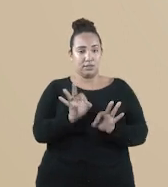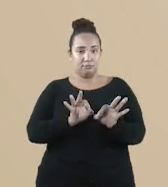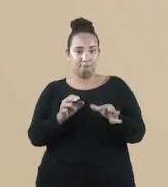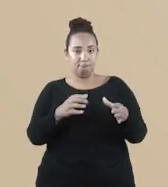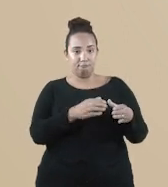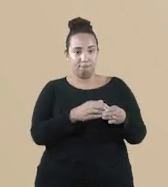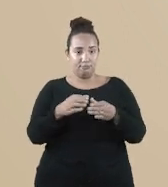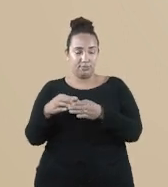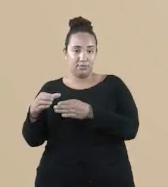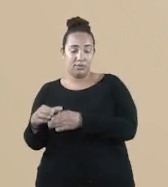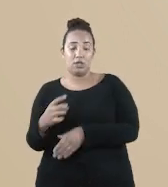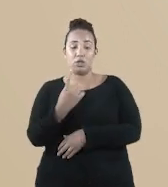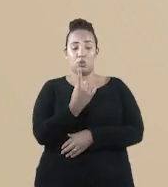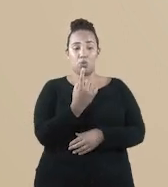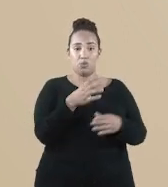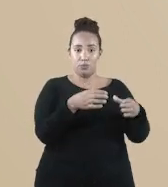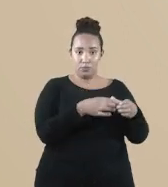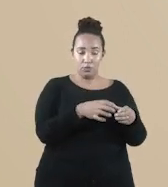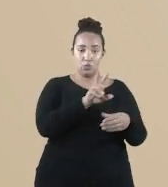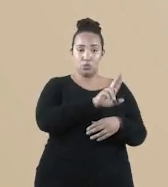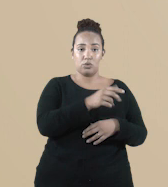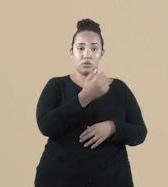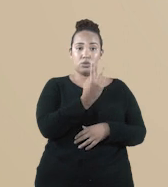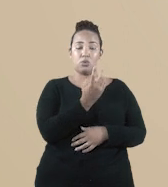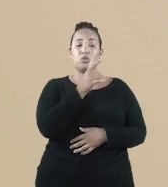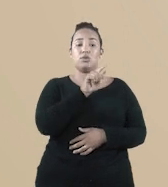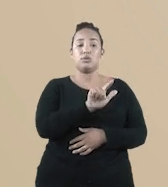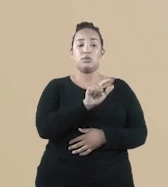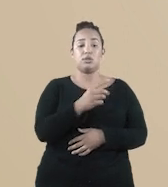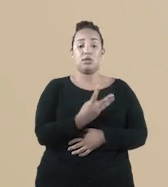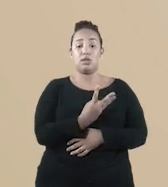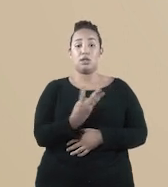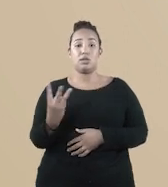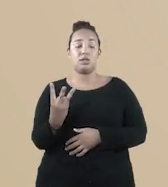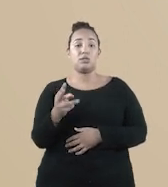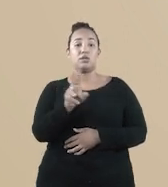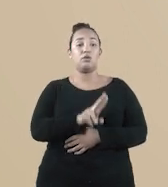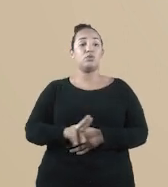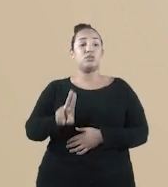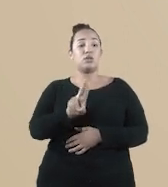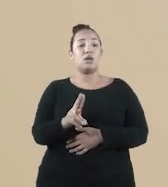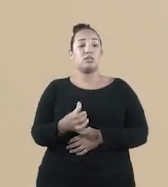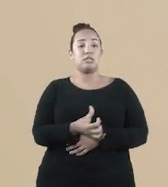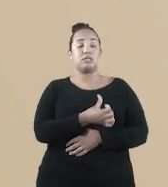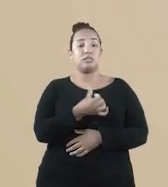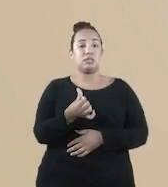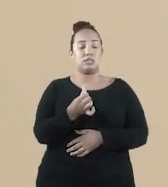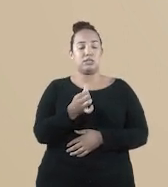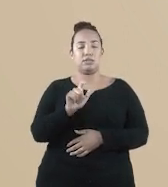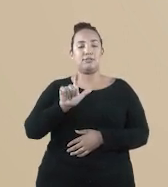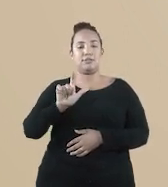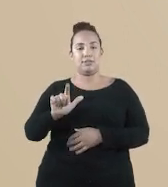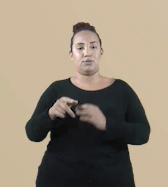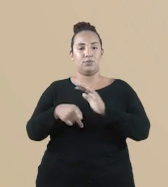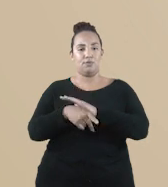receitas. E se em uma receita ela utiliza 2 litros de leite, em 3 receitas ela vai